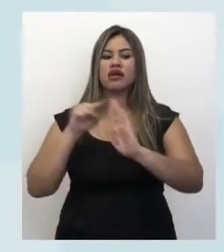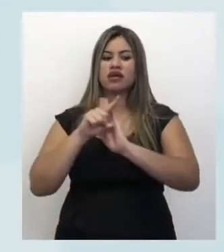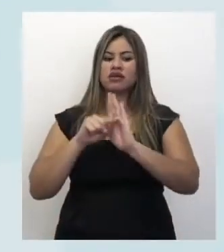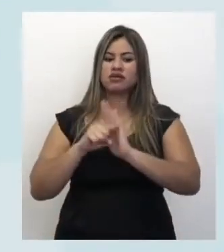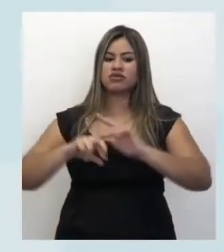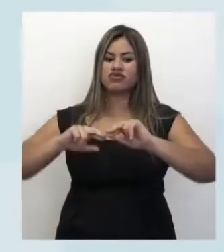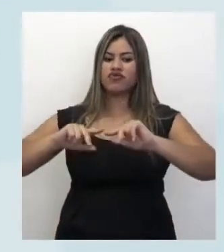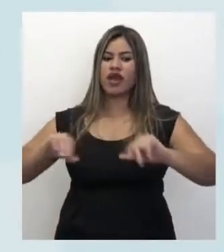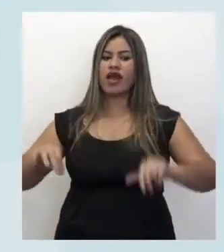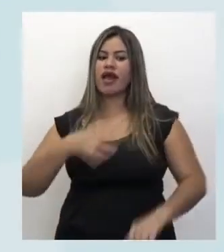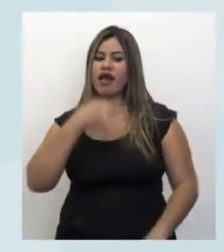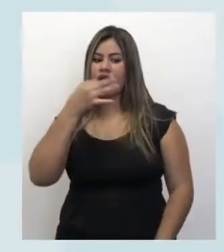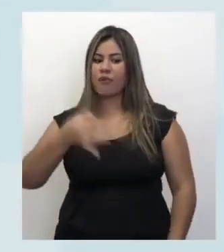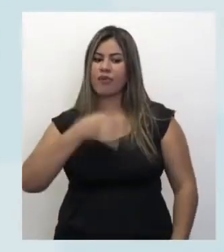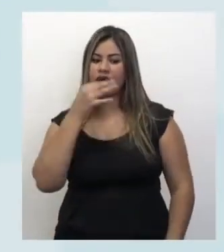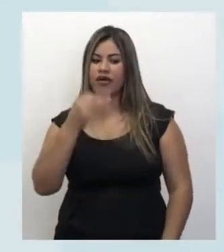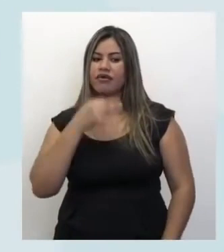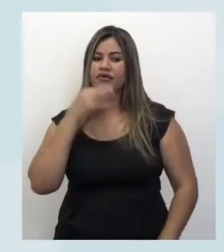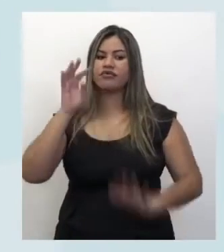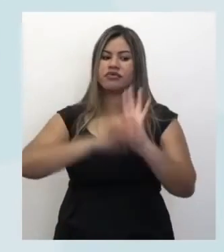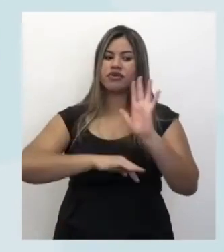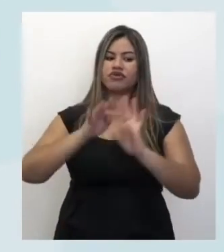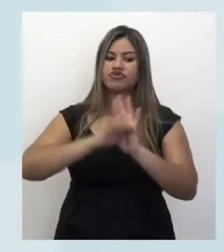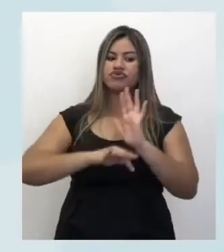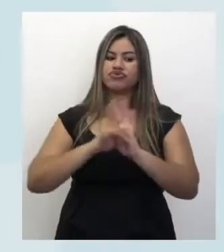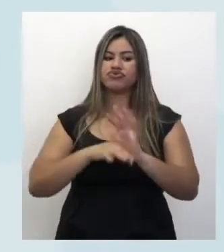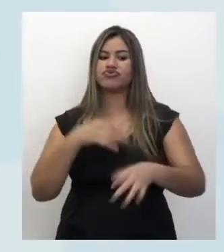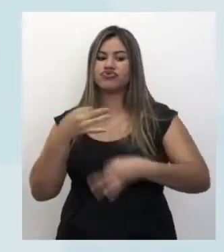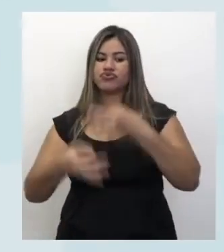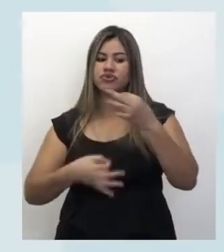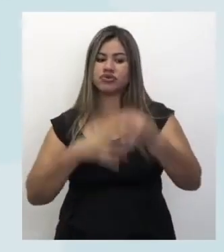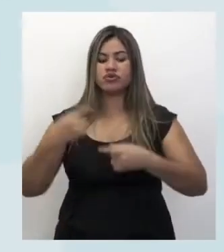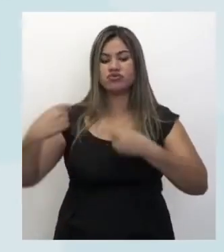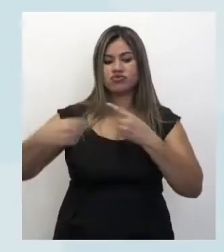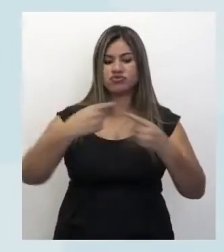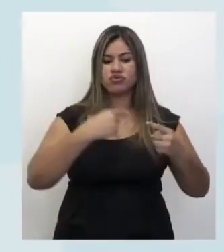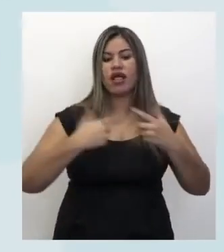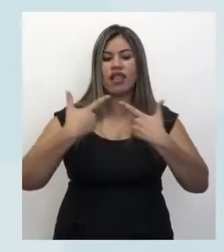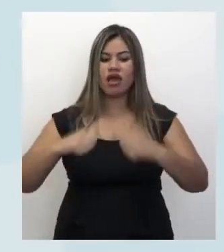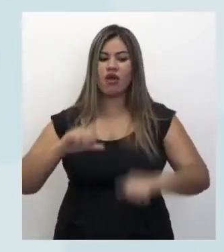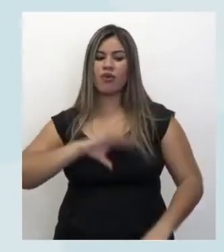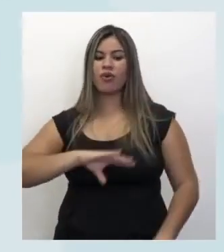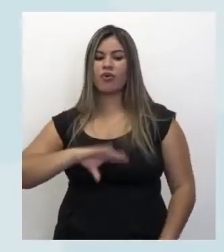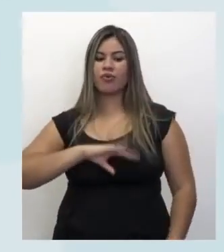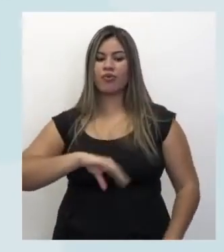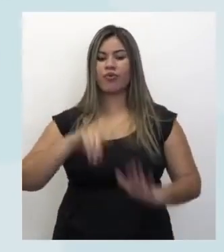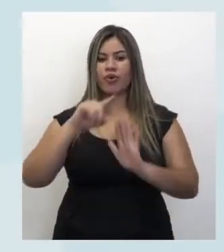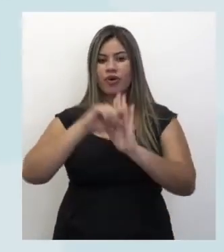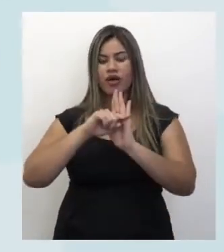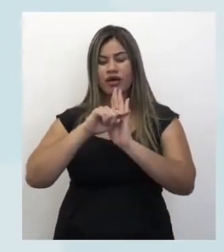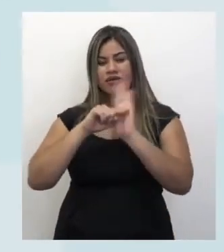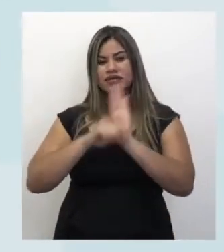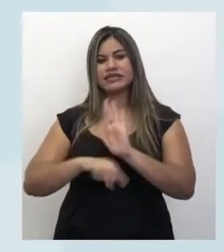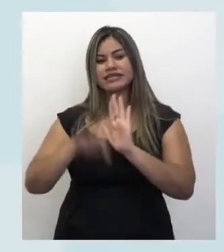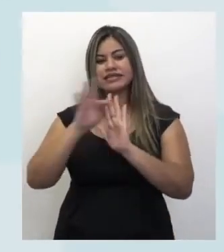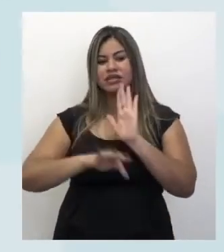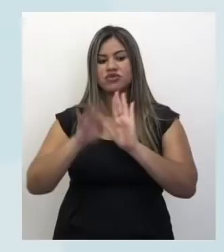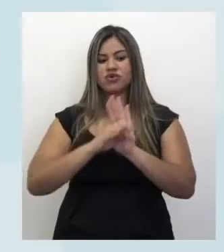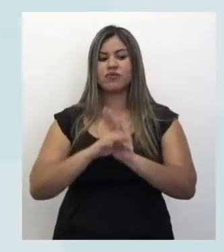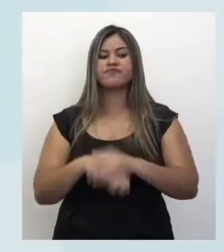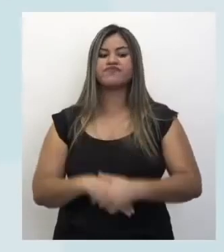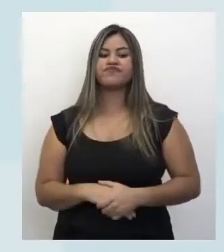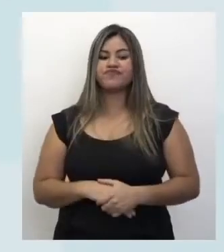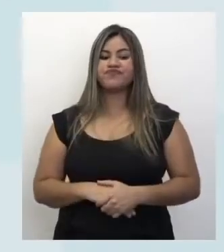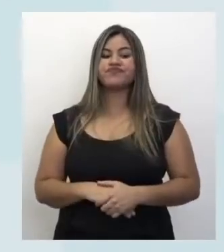tipos de argumento a partir de um texto de opinião. Discutimos as variações da língua portuguesa a partir da análise textual. Revisamos a estrutura